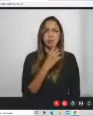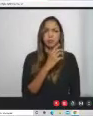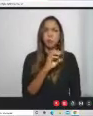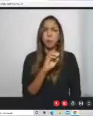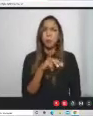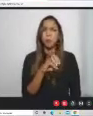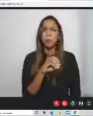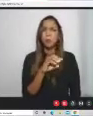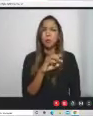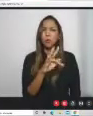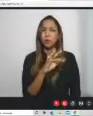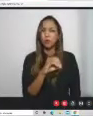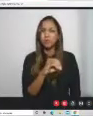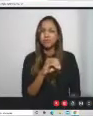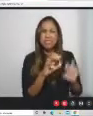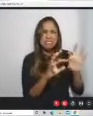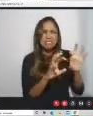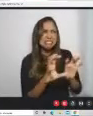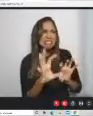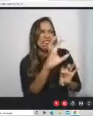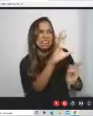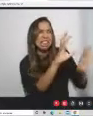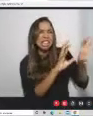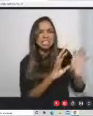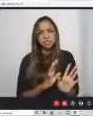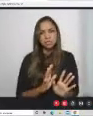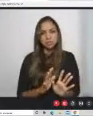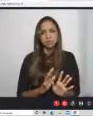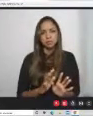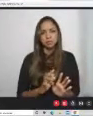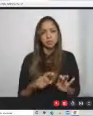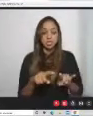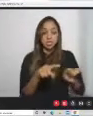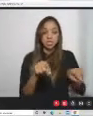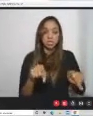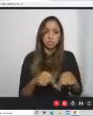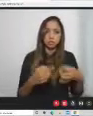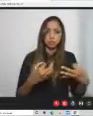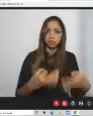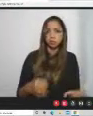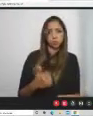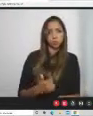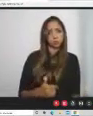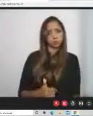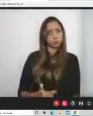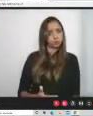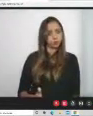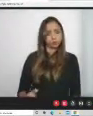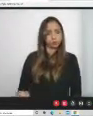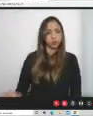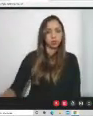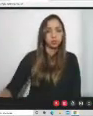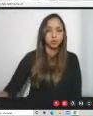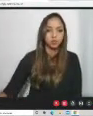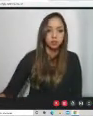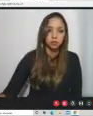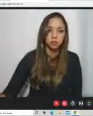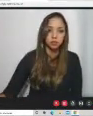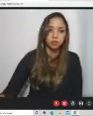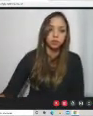salas apropriadas, a sala de odontologia não funciona da maneira correta, não